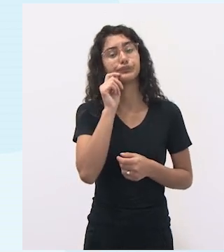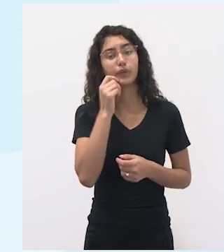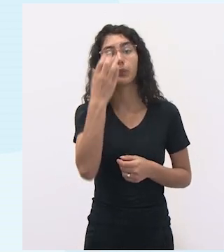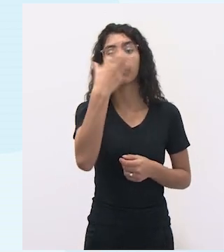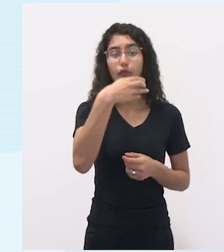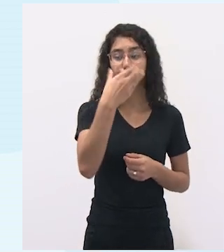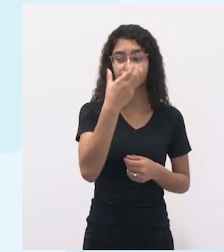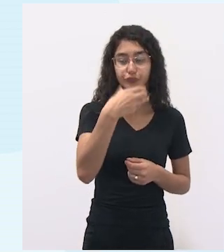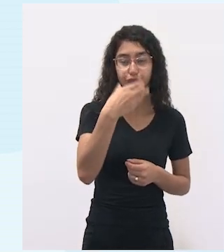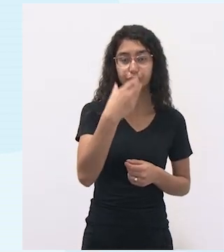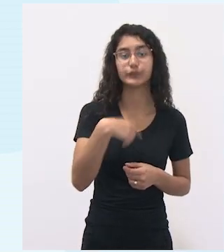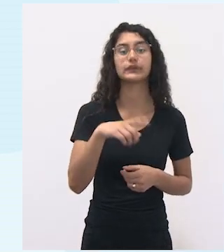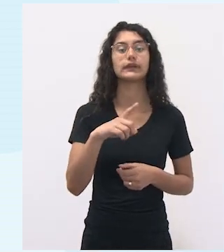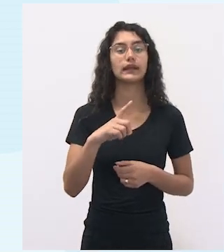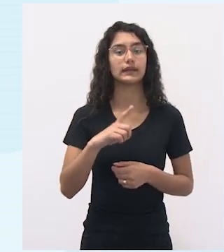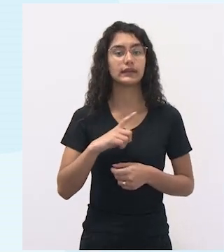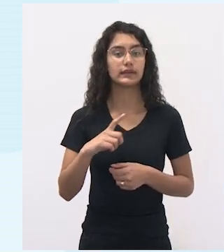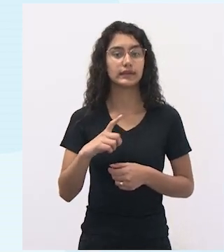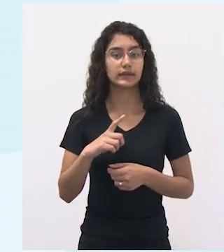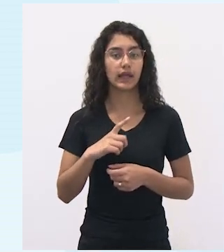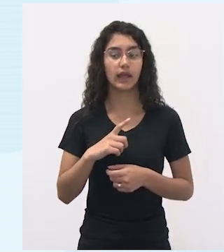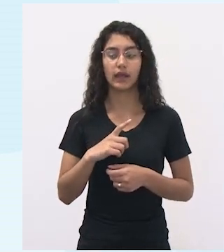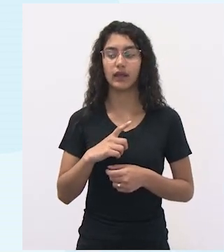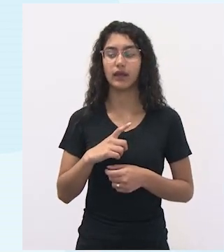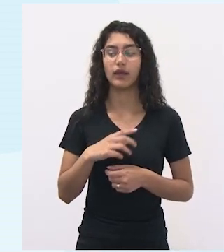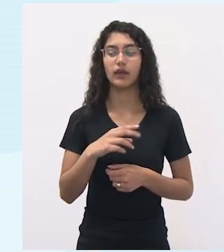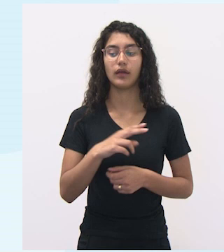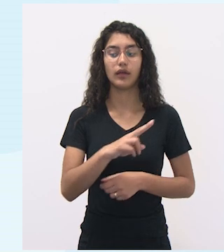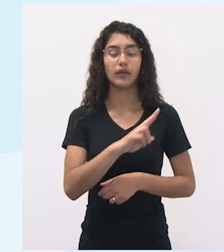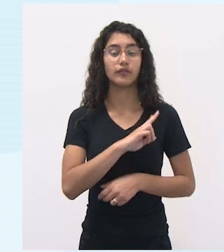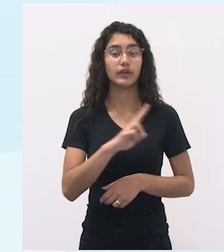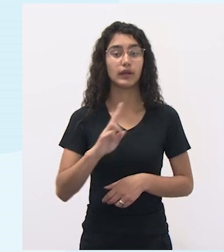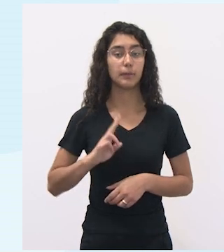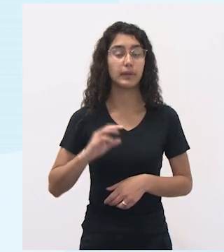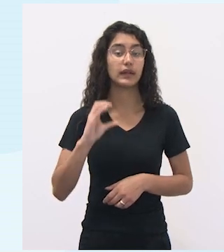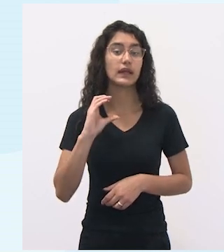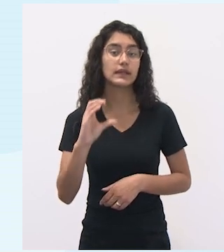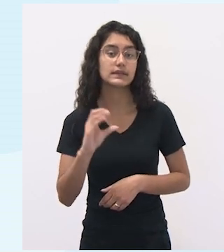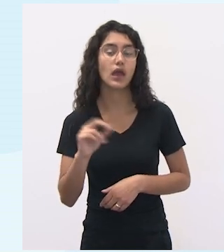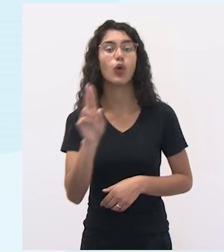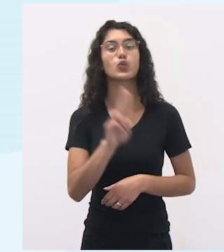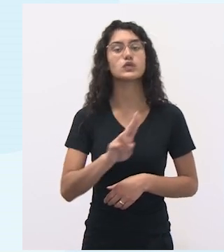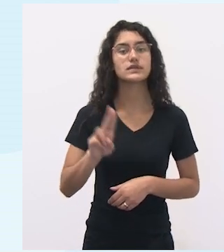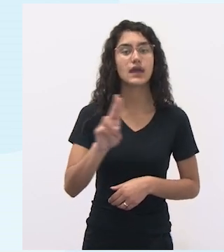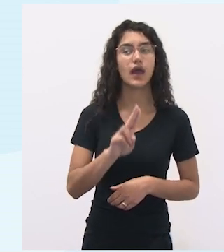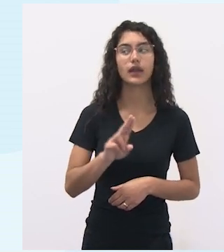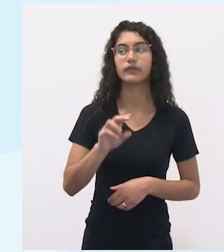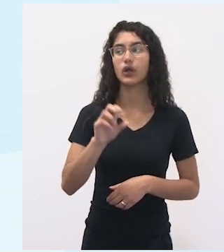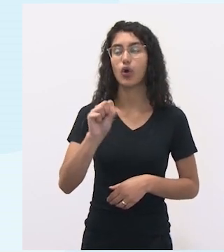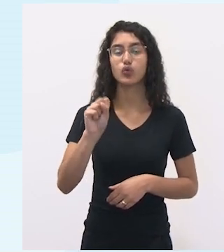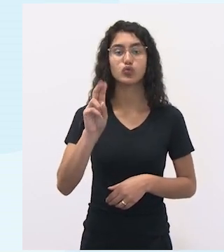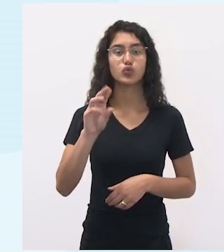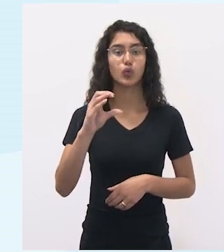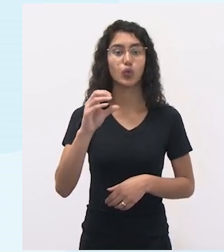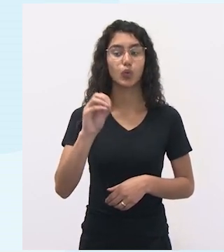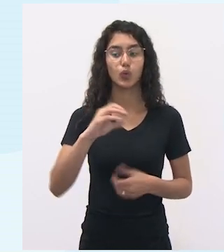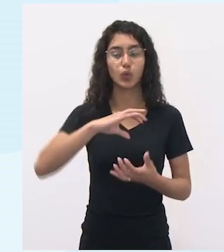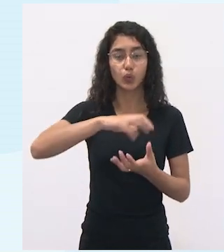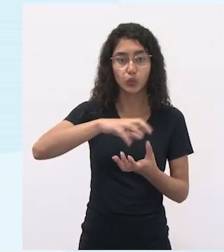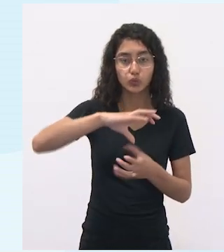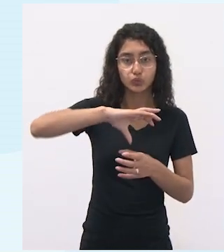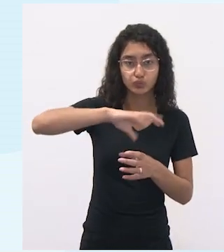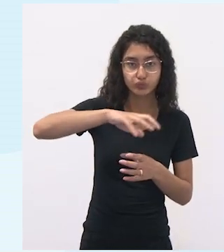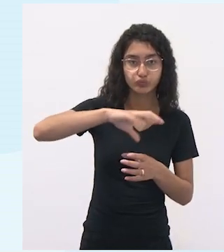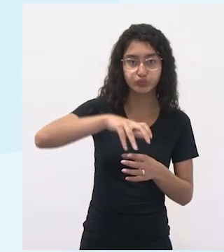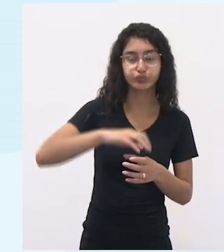rica em vitamina C, que pode ser usada para fazer sucos, pode ser usada para fazer chás. Então, eu